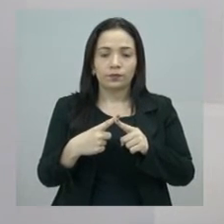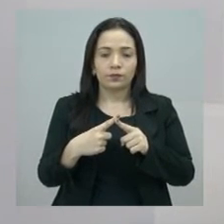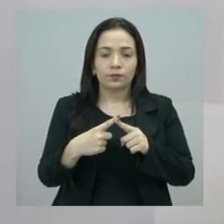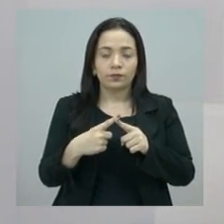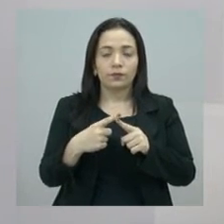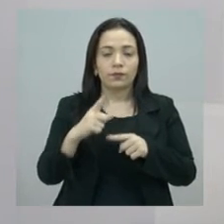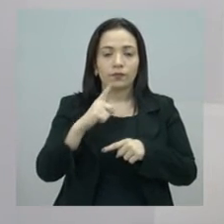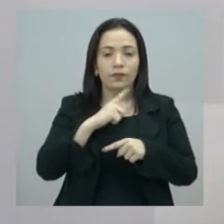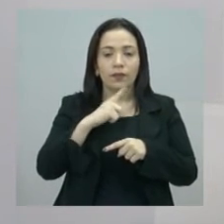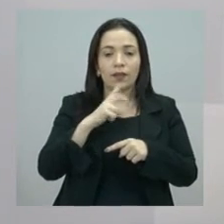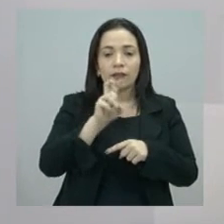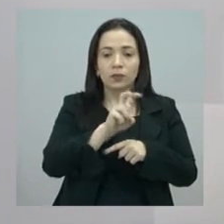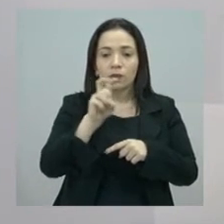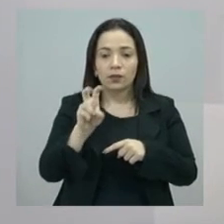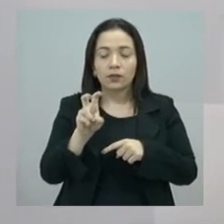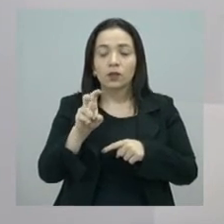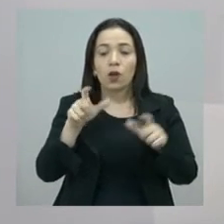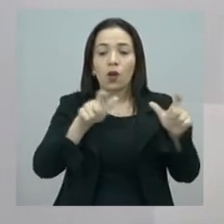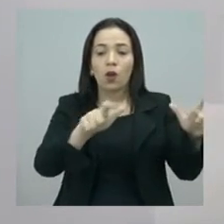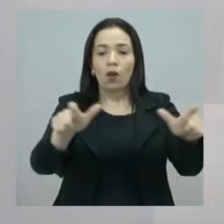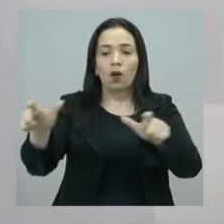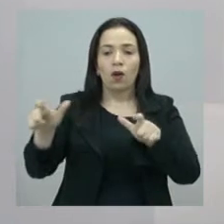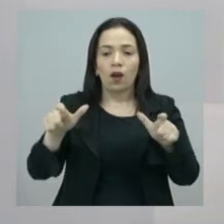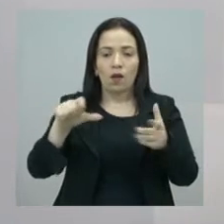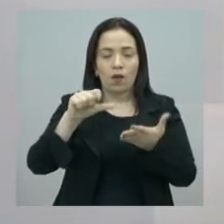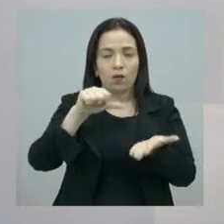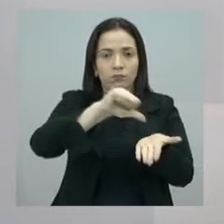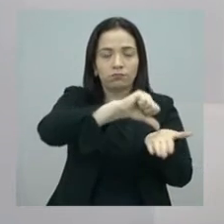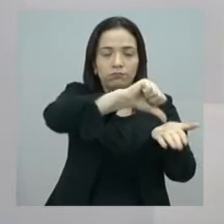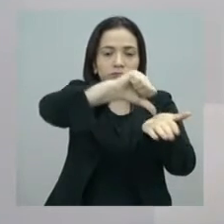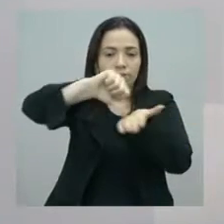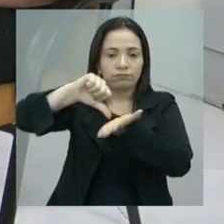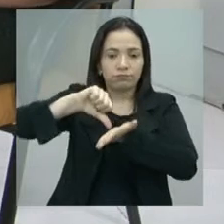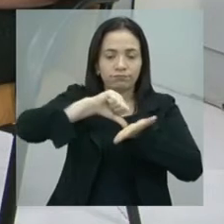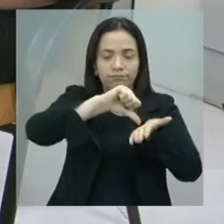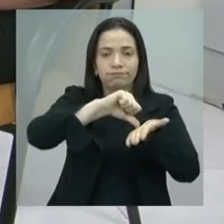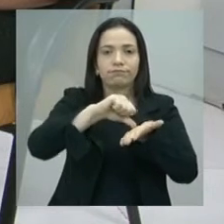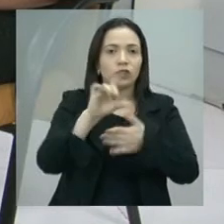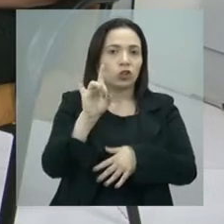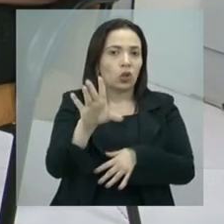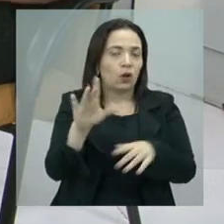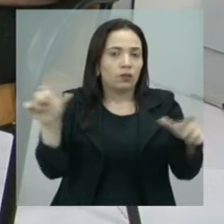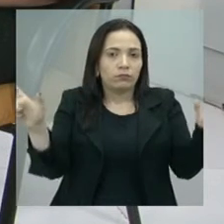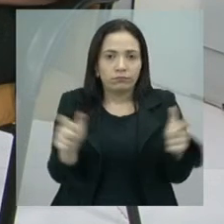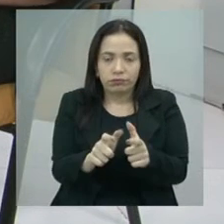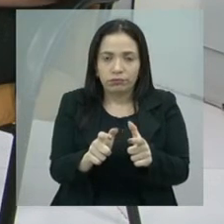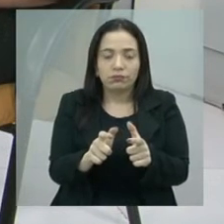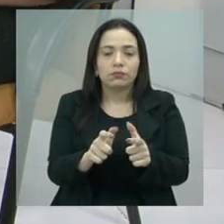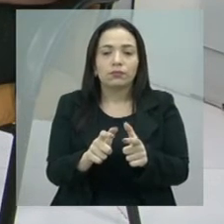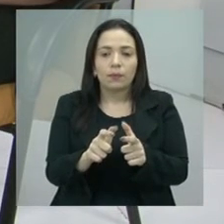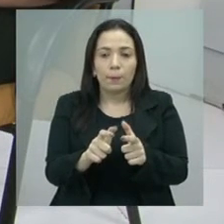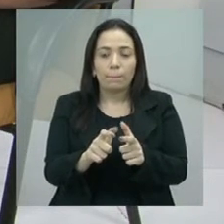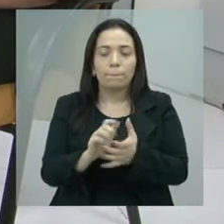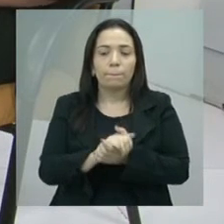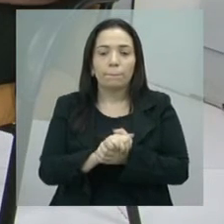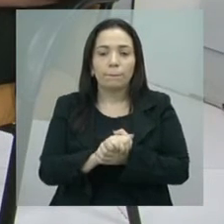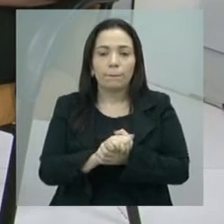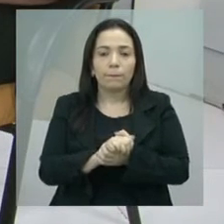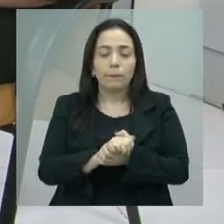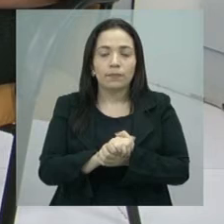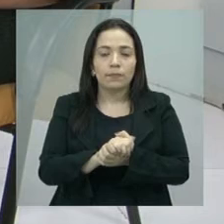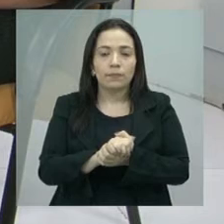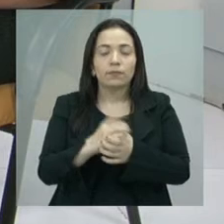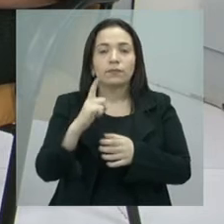apenas 55 locais de votação. Em toda a capital. Em toda a capital. E acontecerá